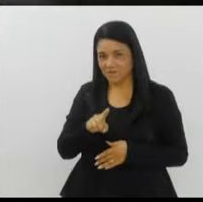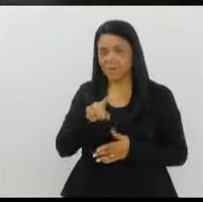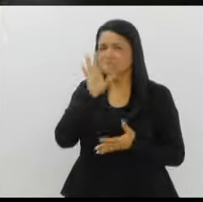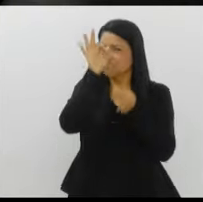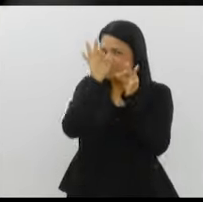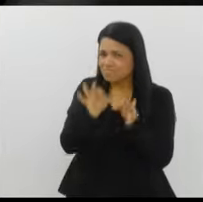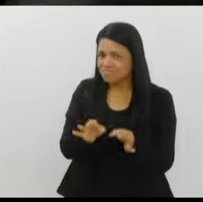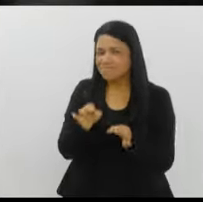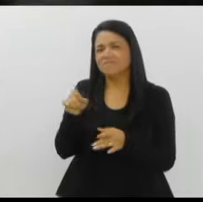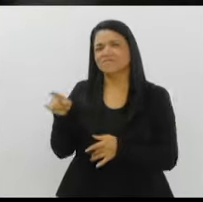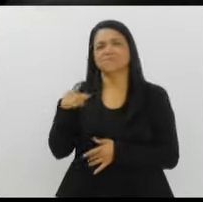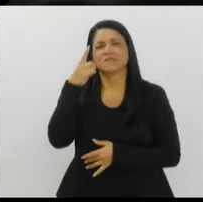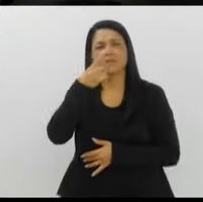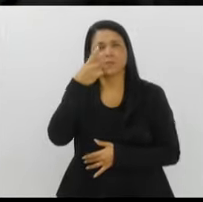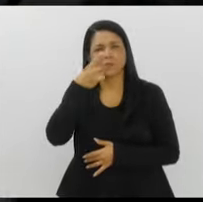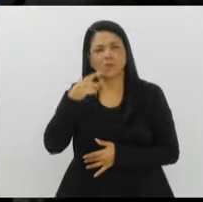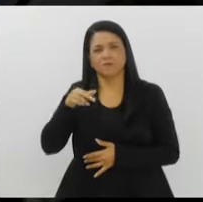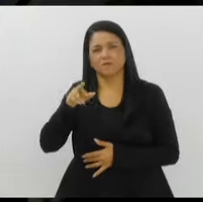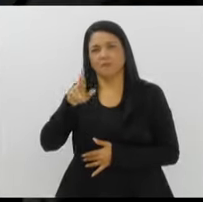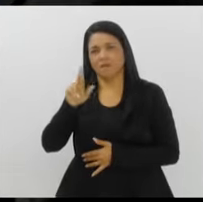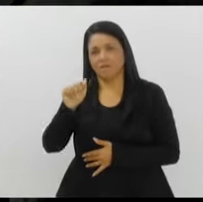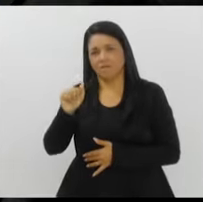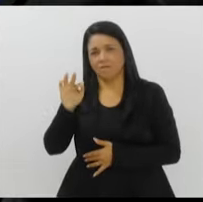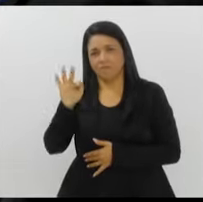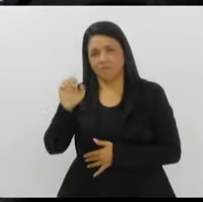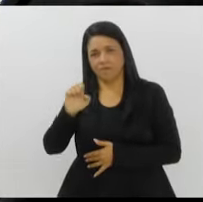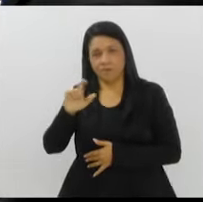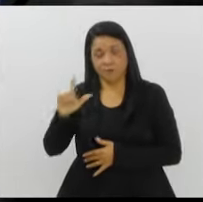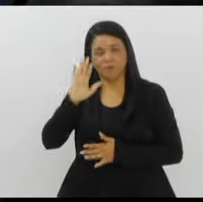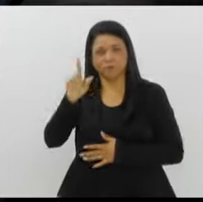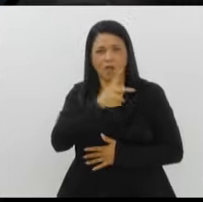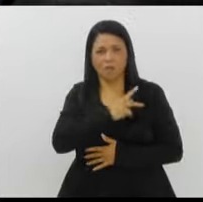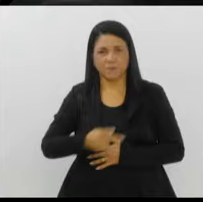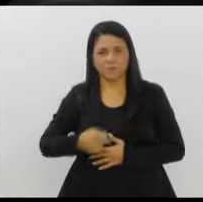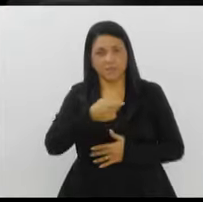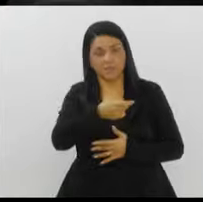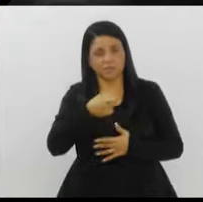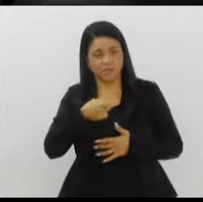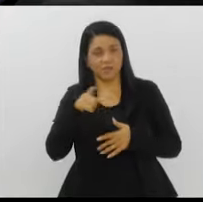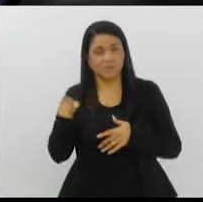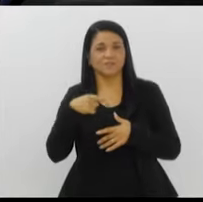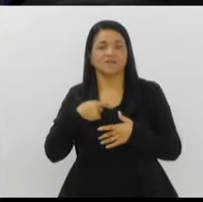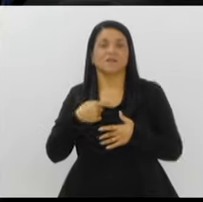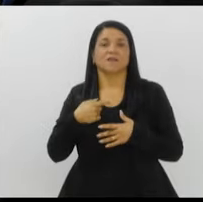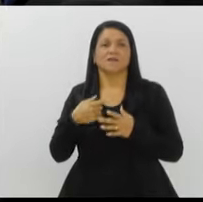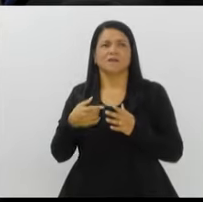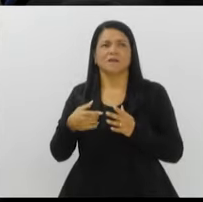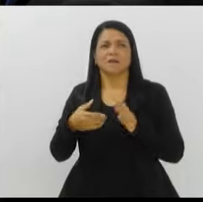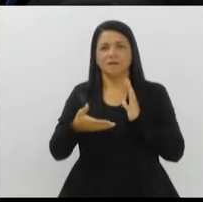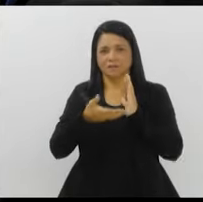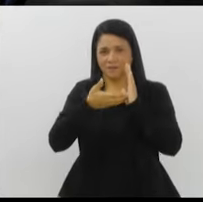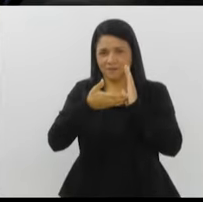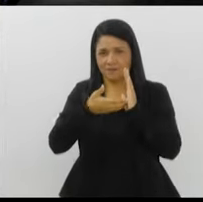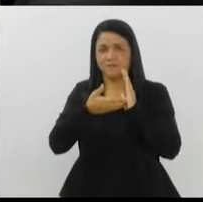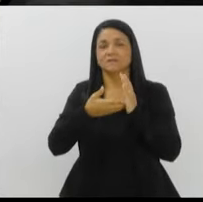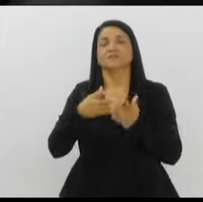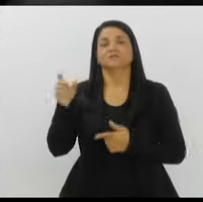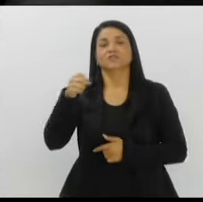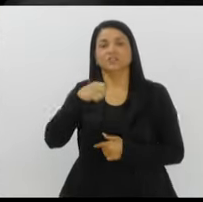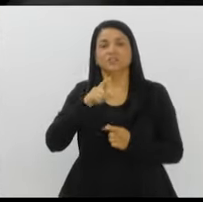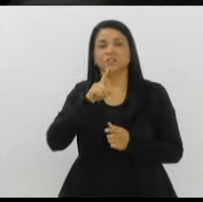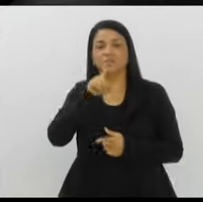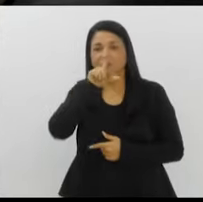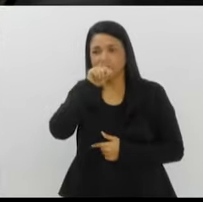que o deputado Rafael, que já foi presidente da Câmara de Vereadores de Nilópolis, portanto, já